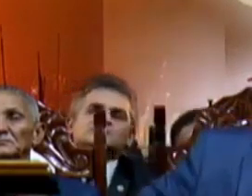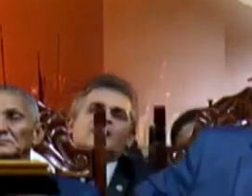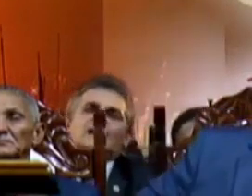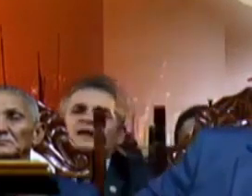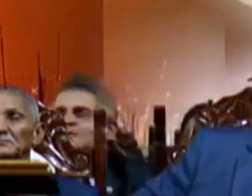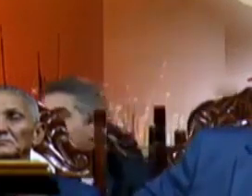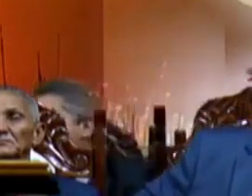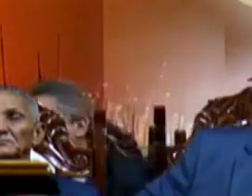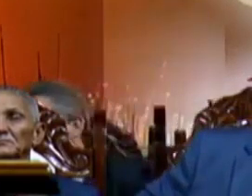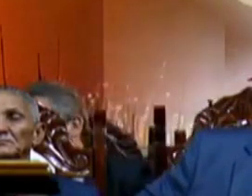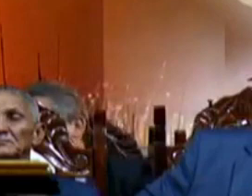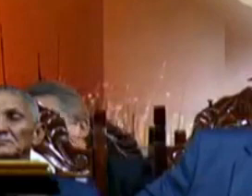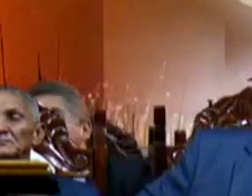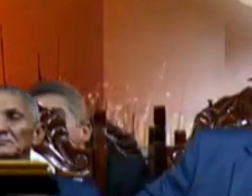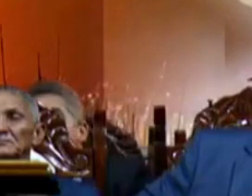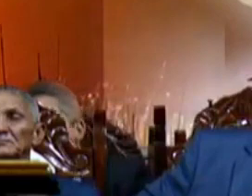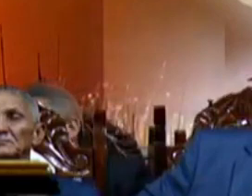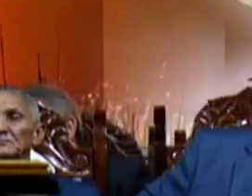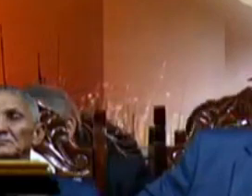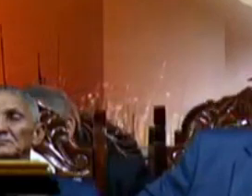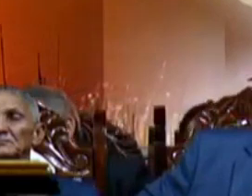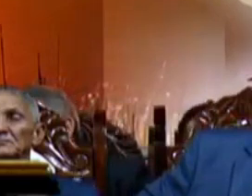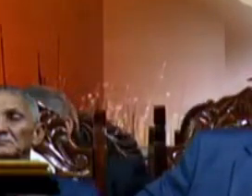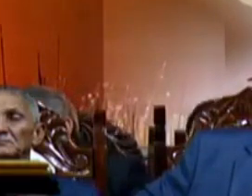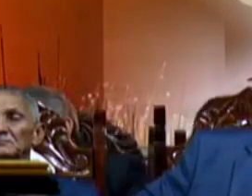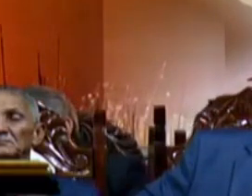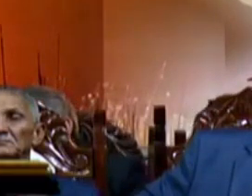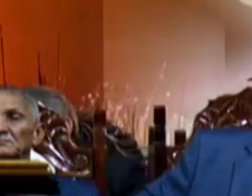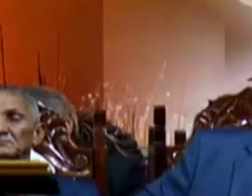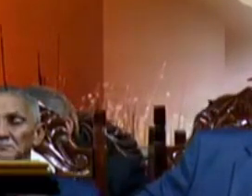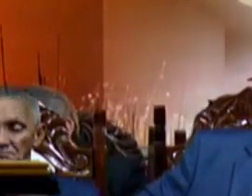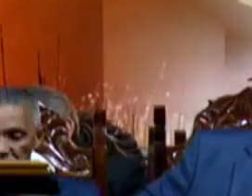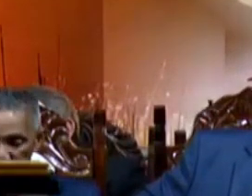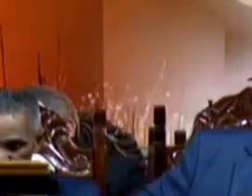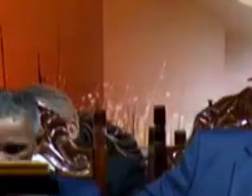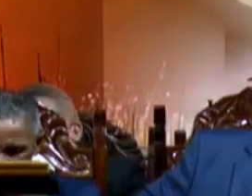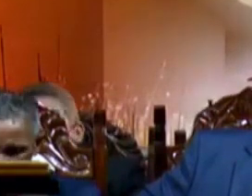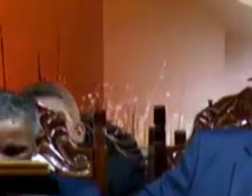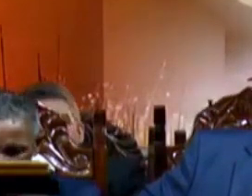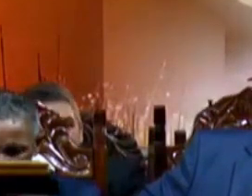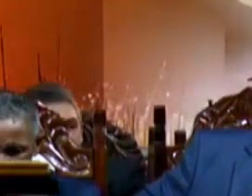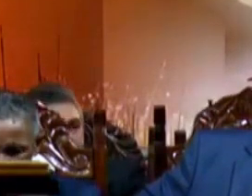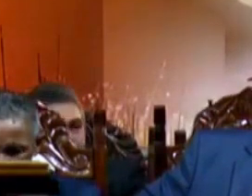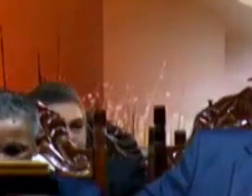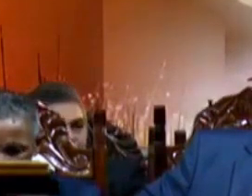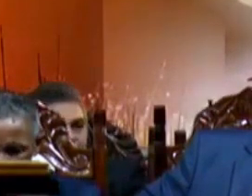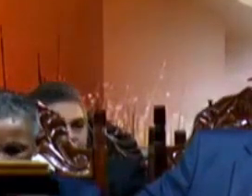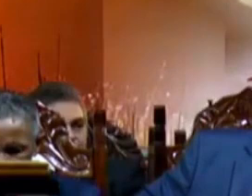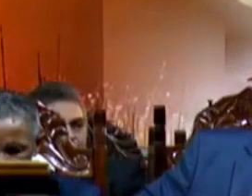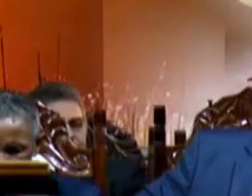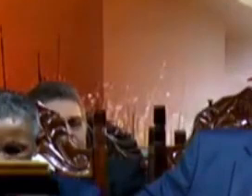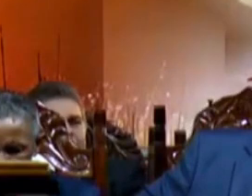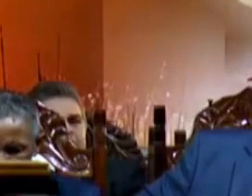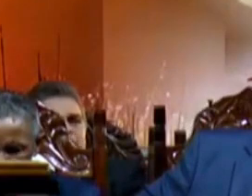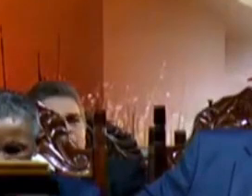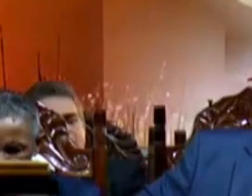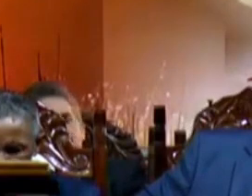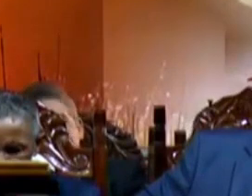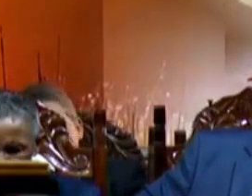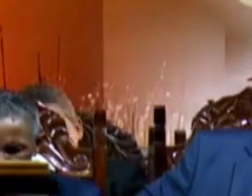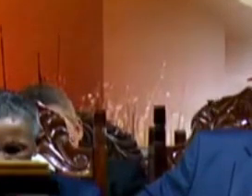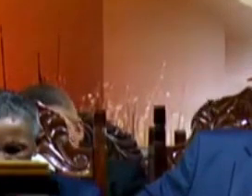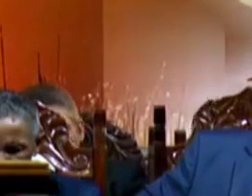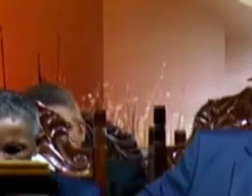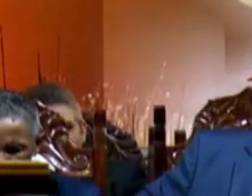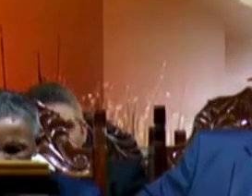está levantando pregadores aqui nesta noite. Eu creio nesta